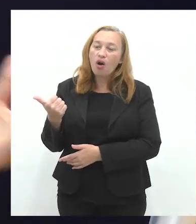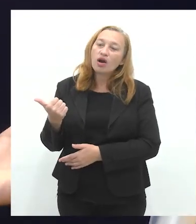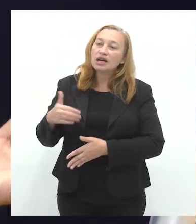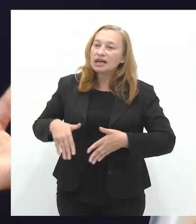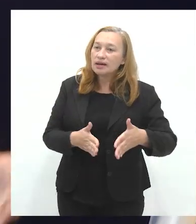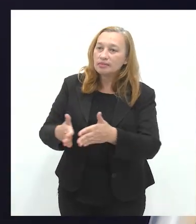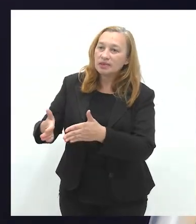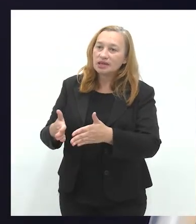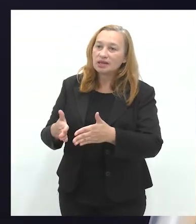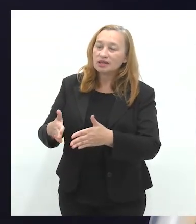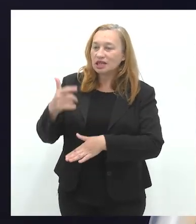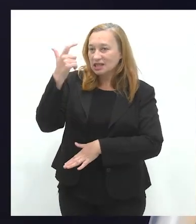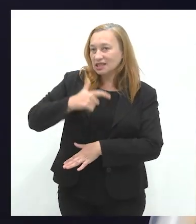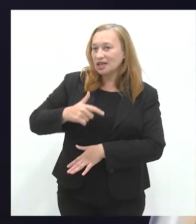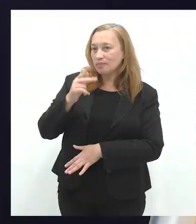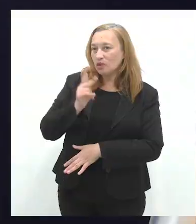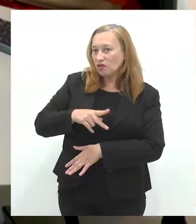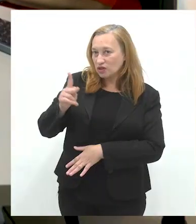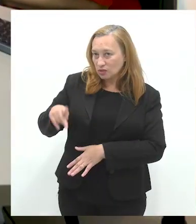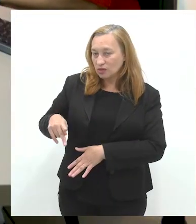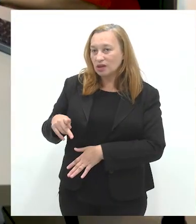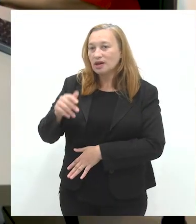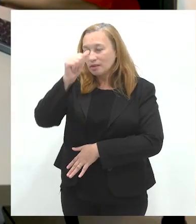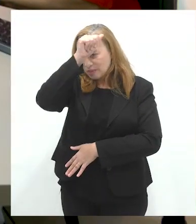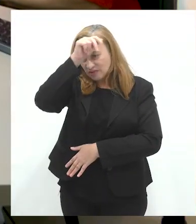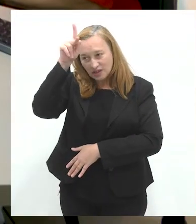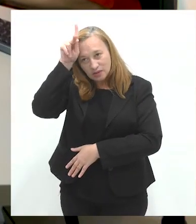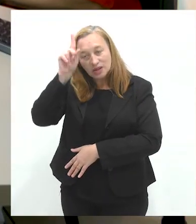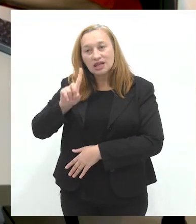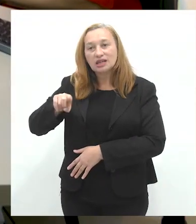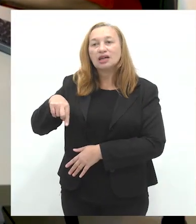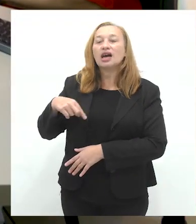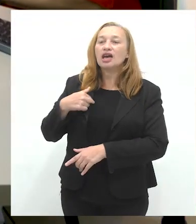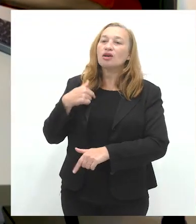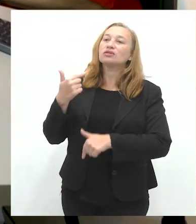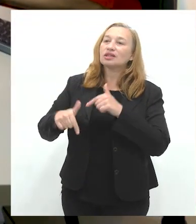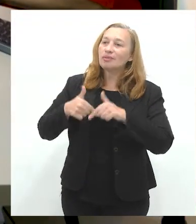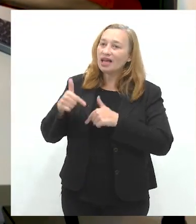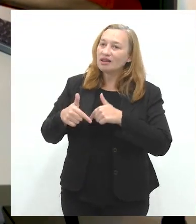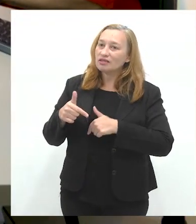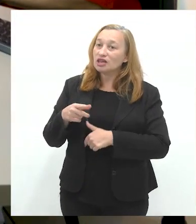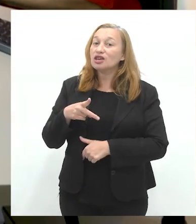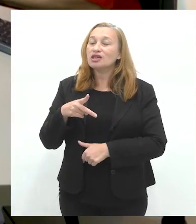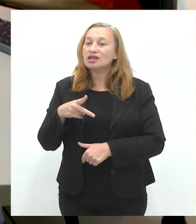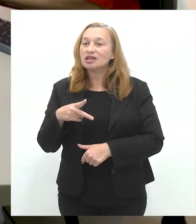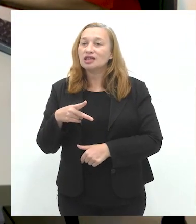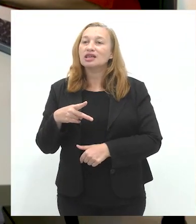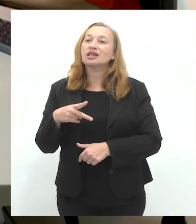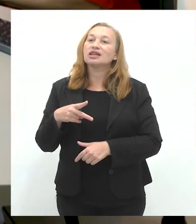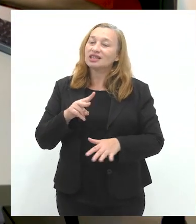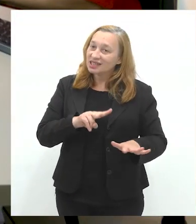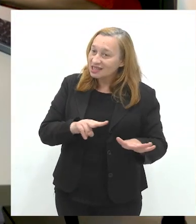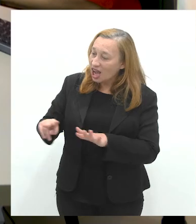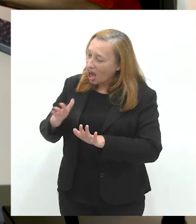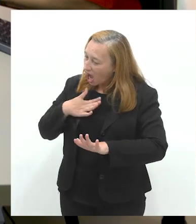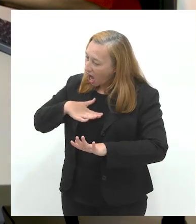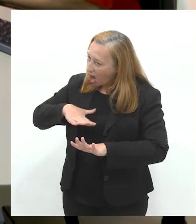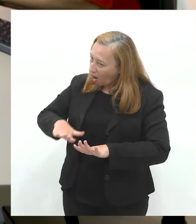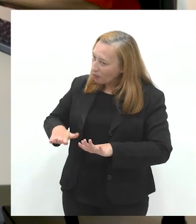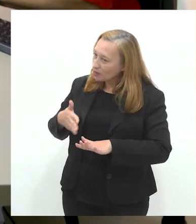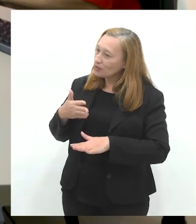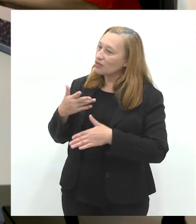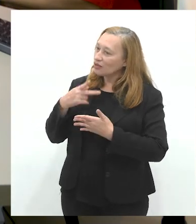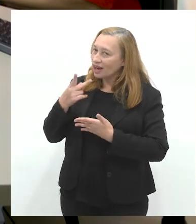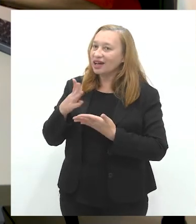o melhor caminho para mim era ser Virou concurseira, professora né? da prefeitura, isso. Uhum. E aí eu trabalhava E foi? durante a semana, calma que eu vou chegar